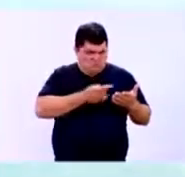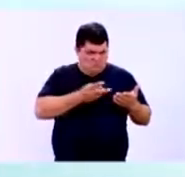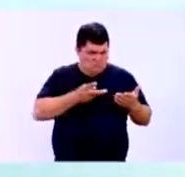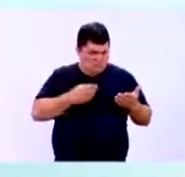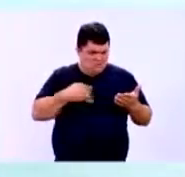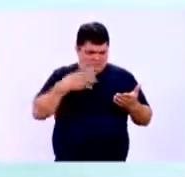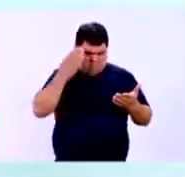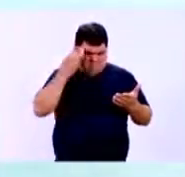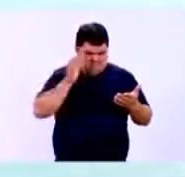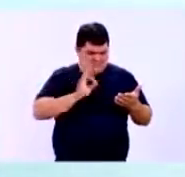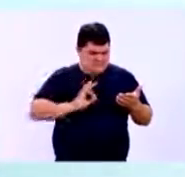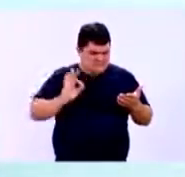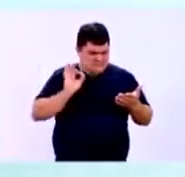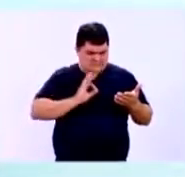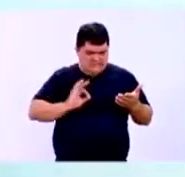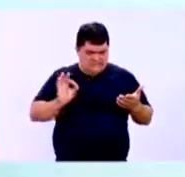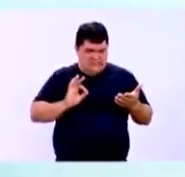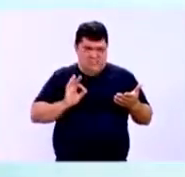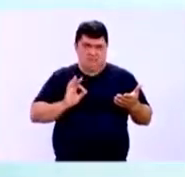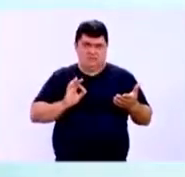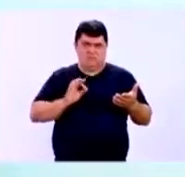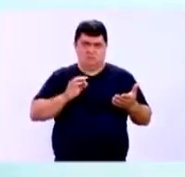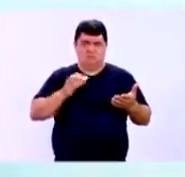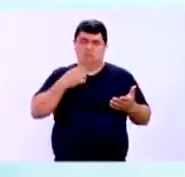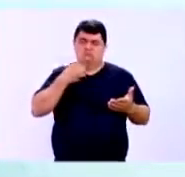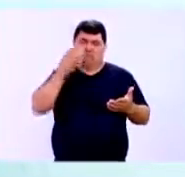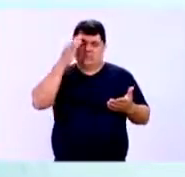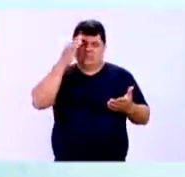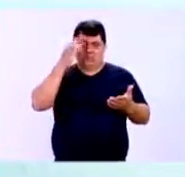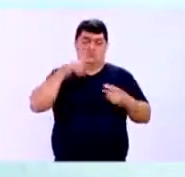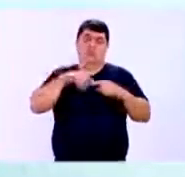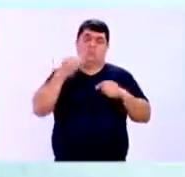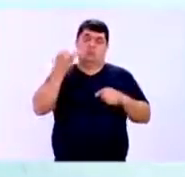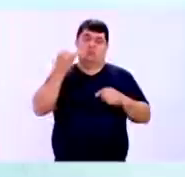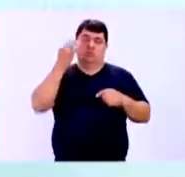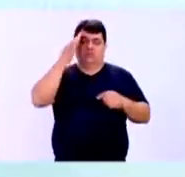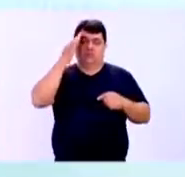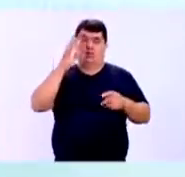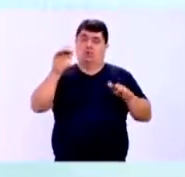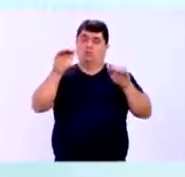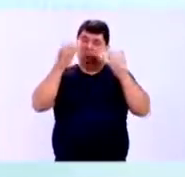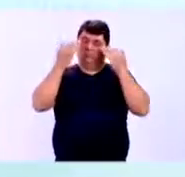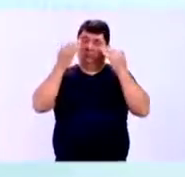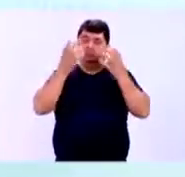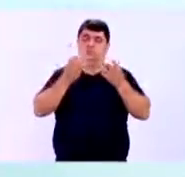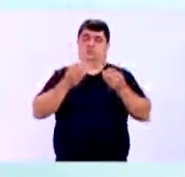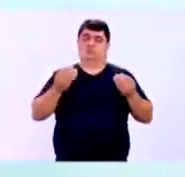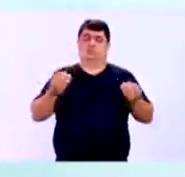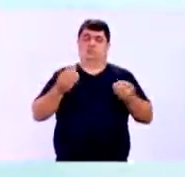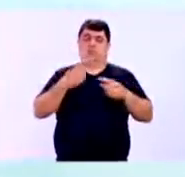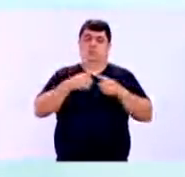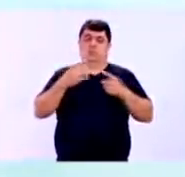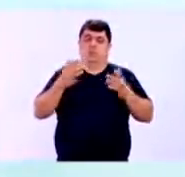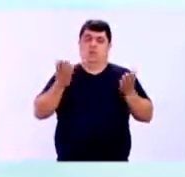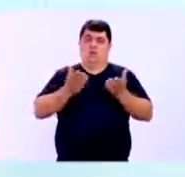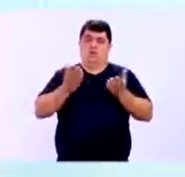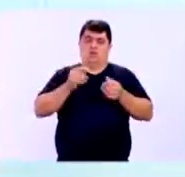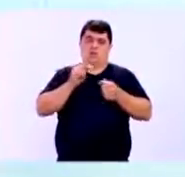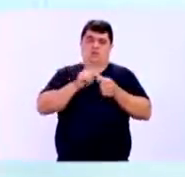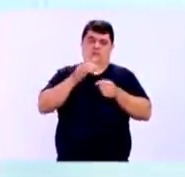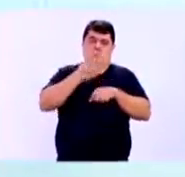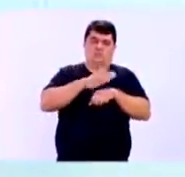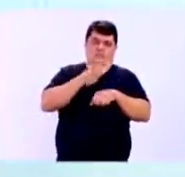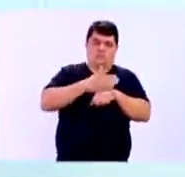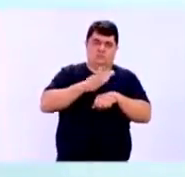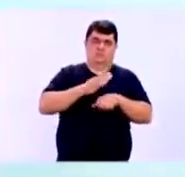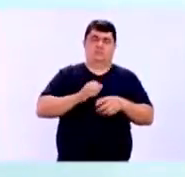que entrou, o que saiu, para onde foi ou deixou de ir, certo? E agora, vamos prestar bastante atenção, que agora vamos fazer um exercício